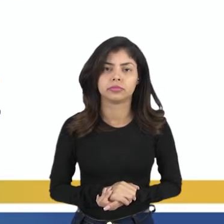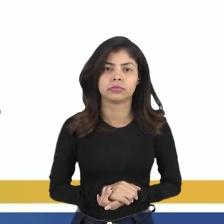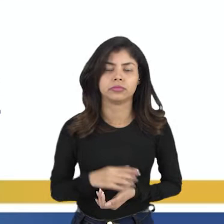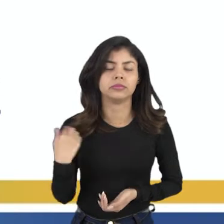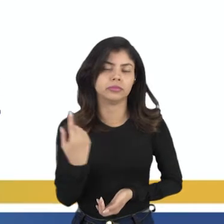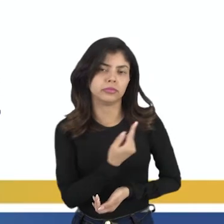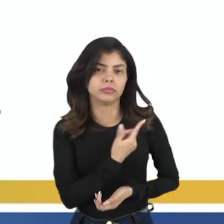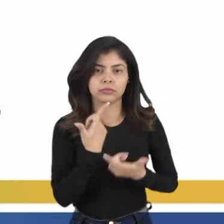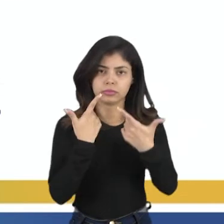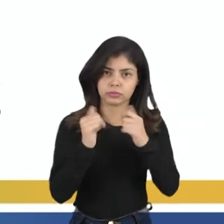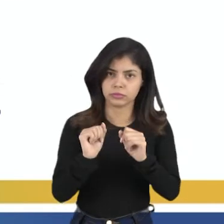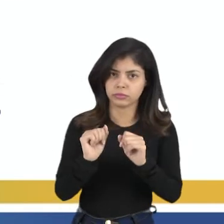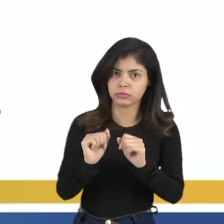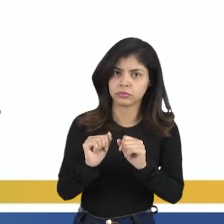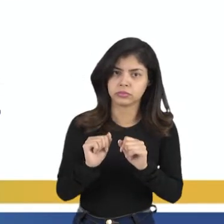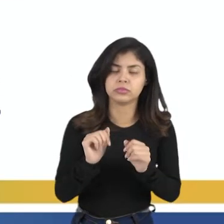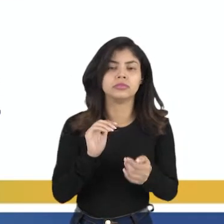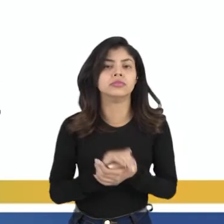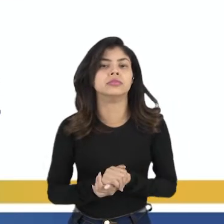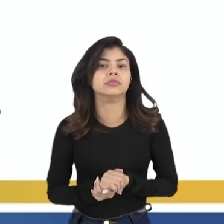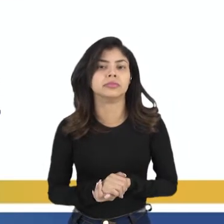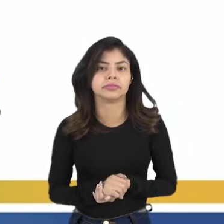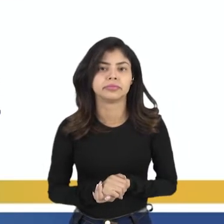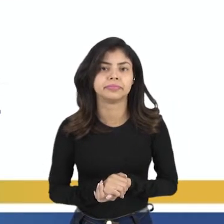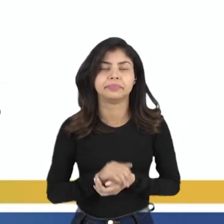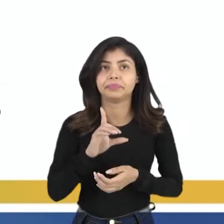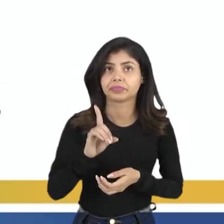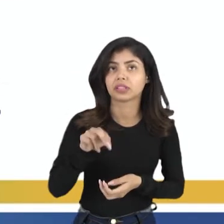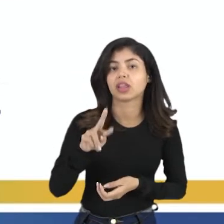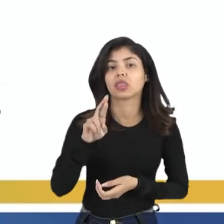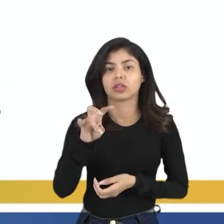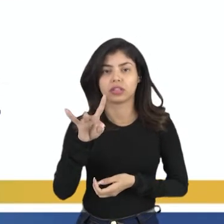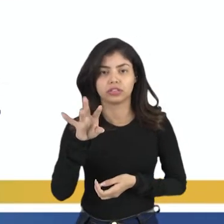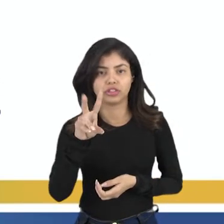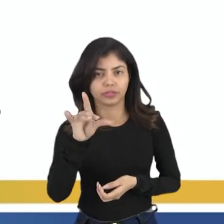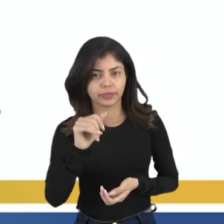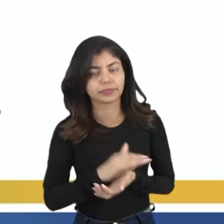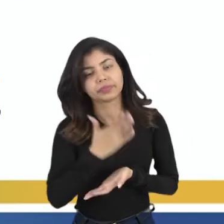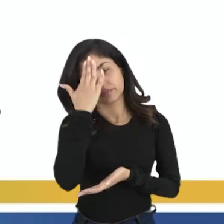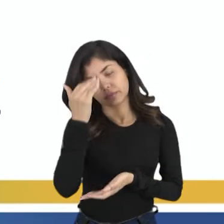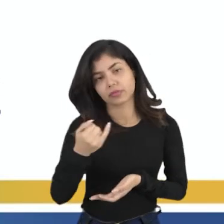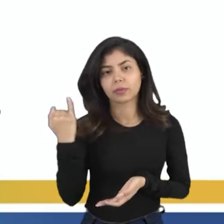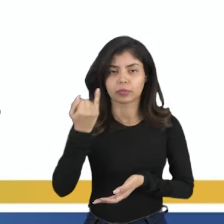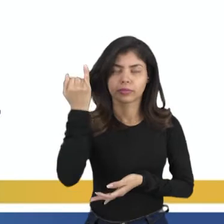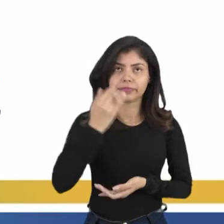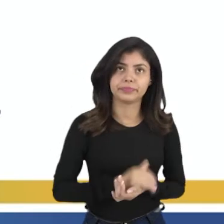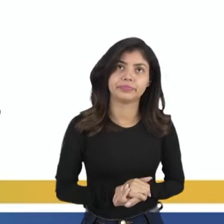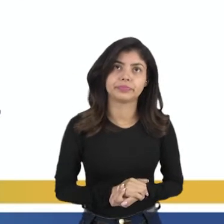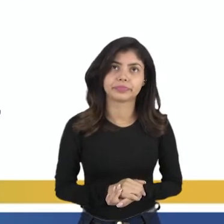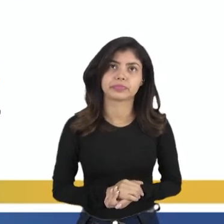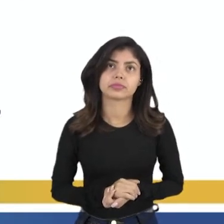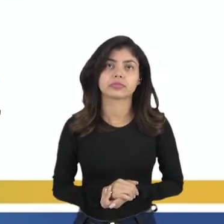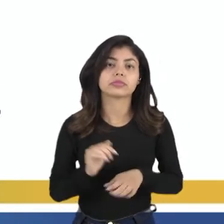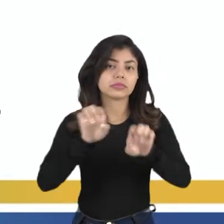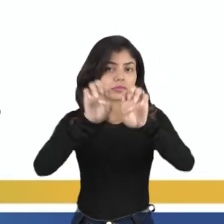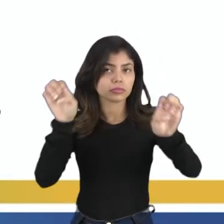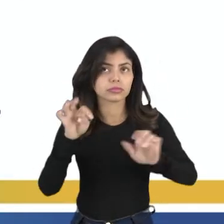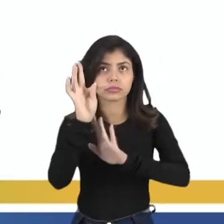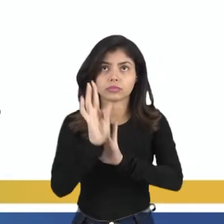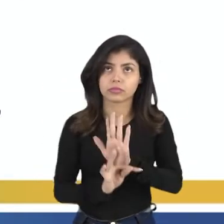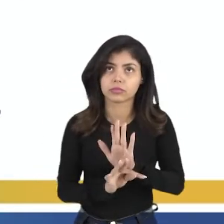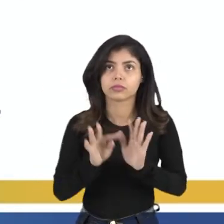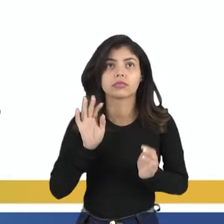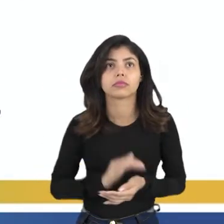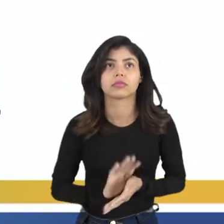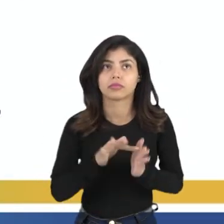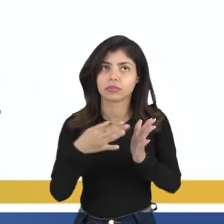uma linguagem mais formal, uma linguagem denotativa. Então, saber isso é muito importante. Aí vamos lá. Na